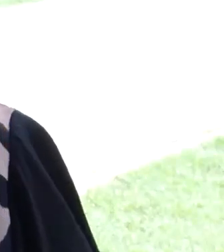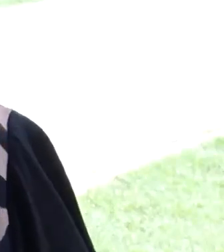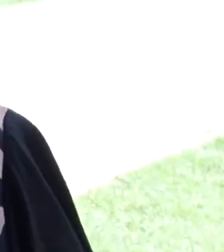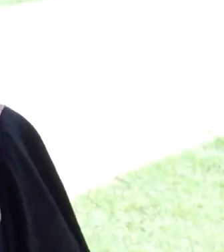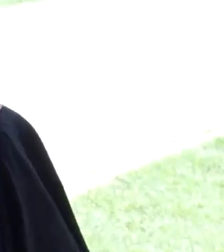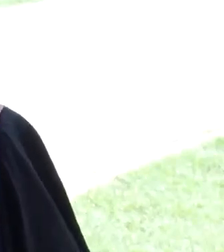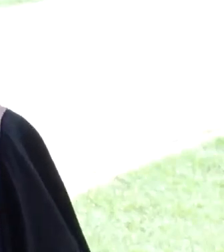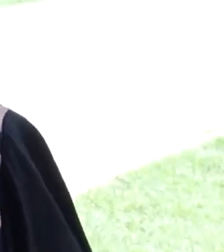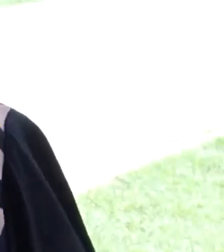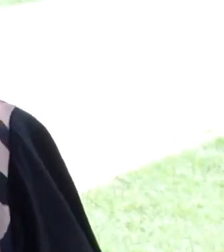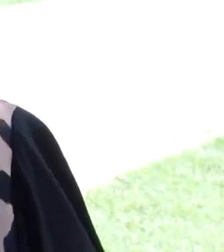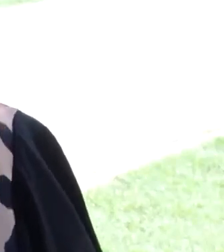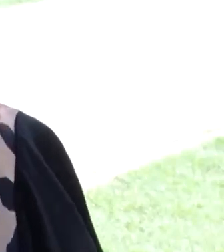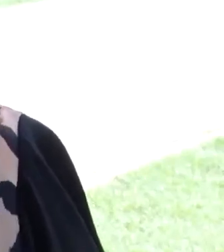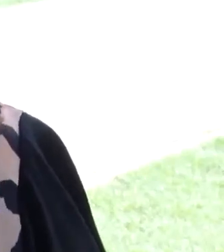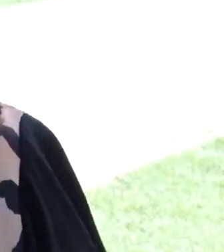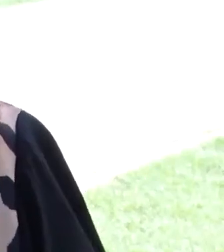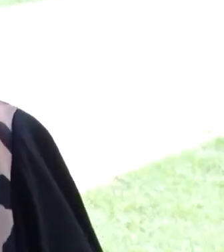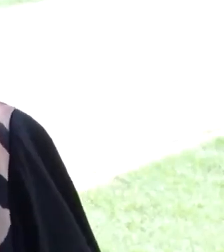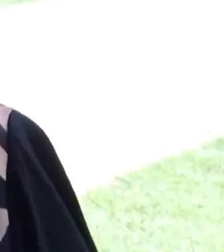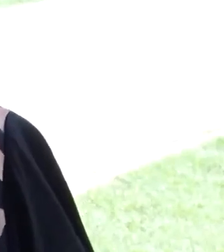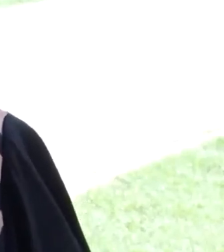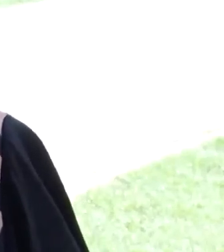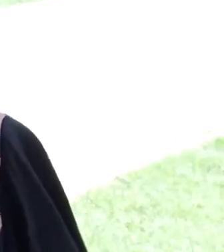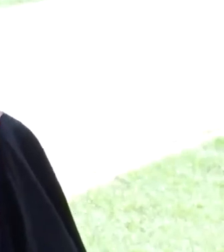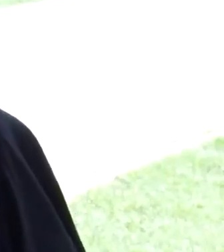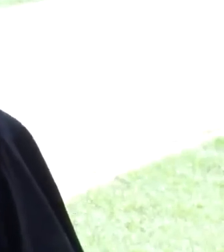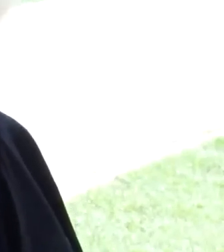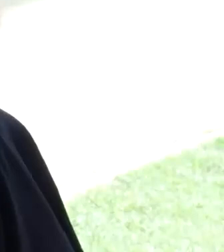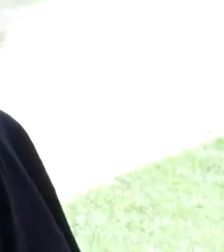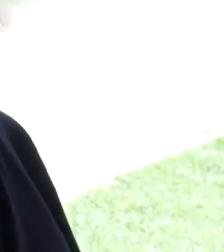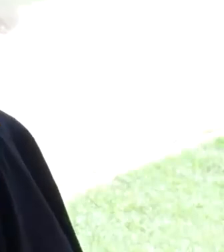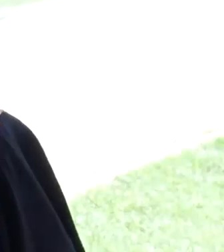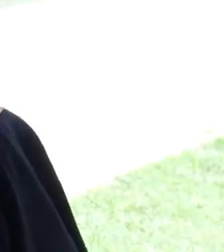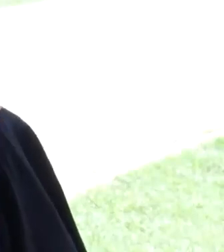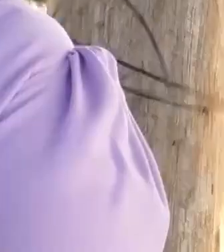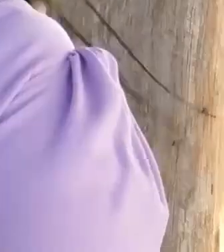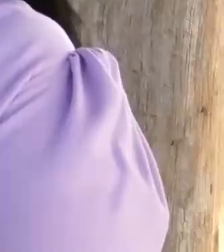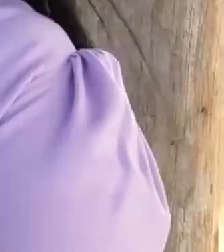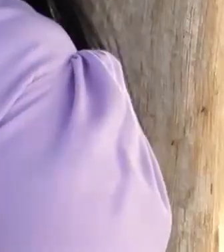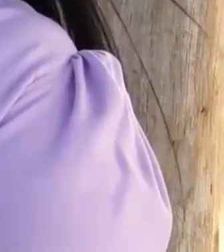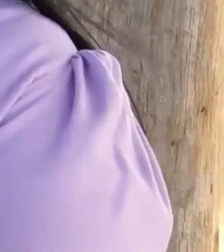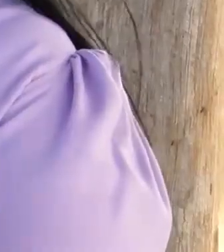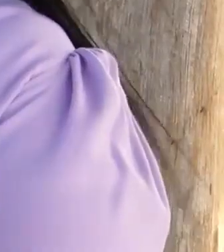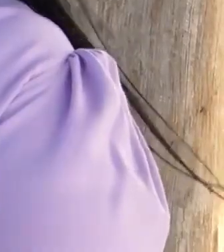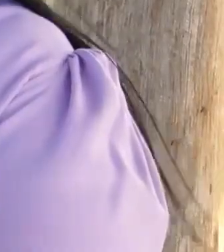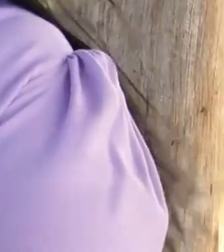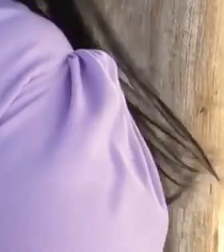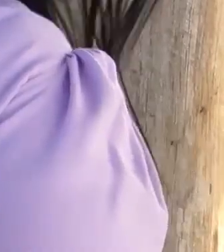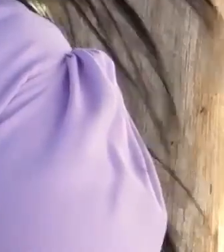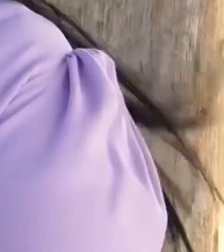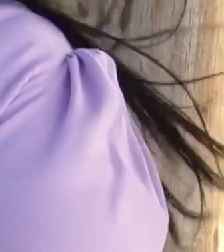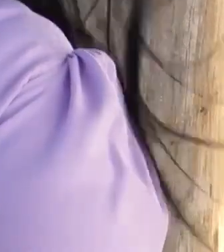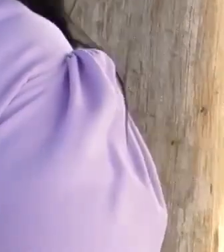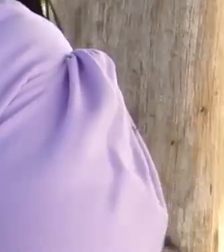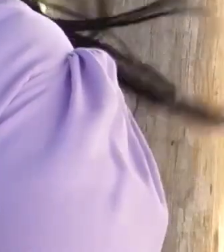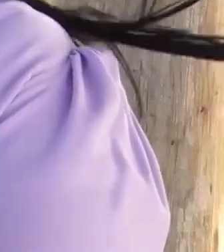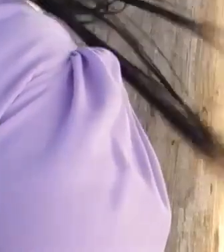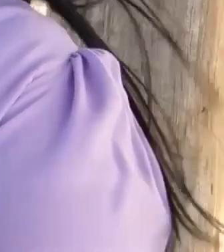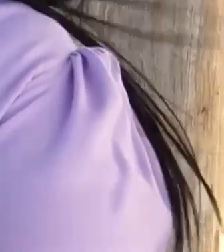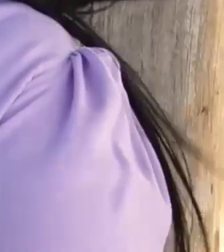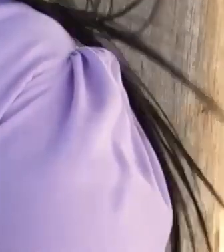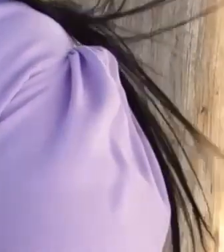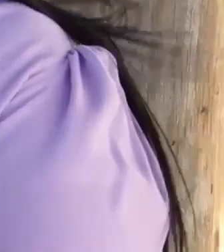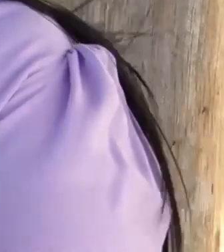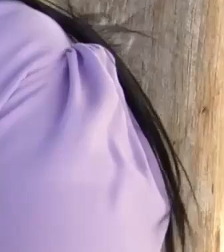história, a importância dela. Então, toda a sociedade sergipana está convidada a participar conosco. Caí à noite de uma sexta-feira 13.